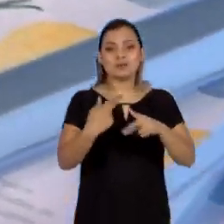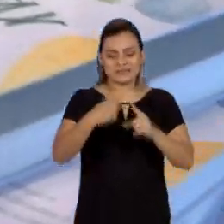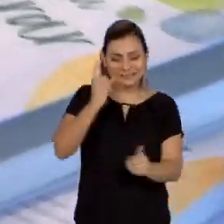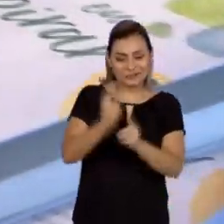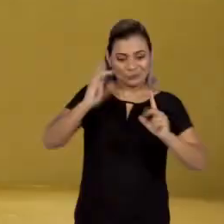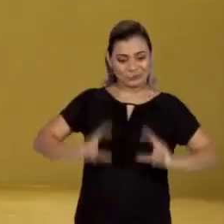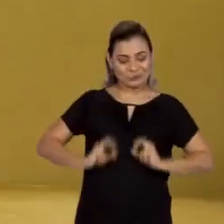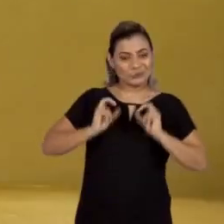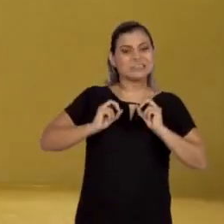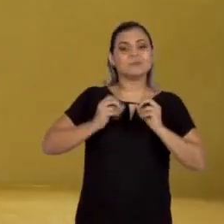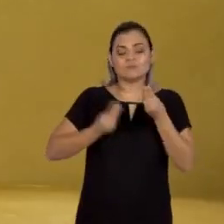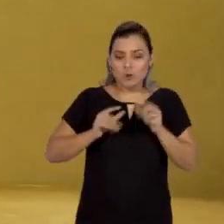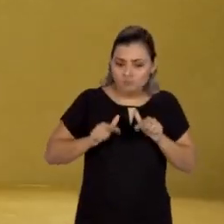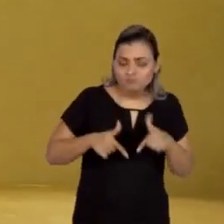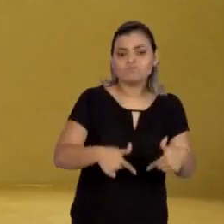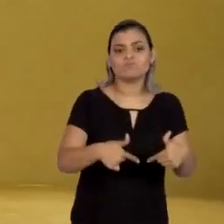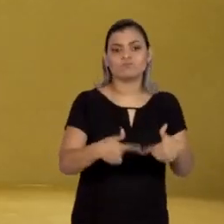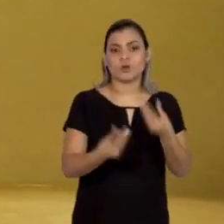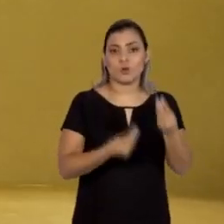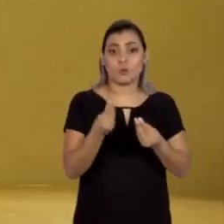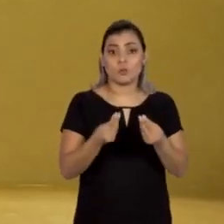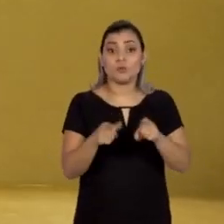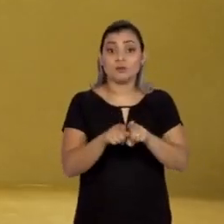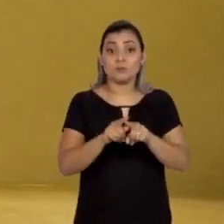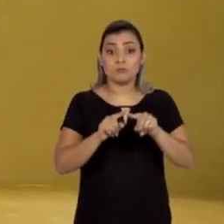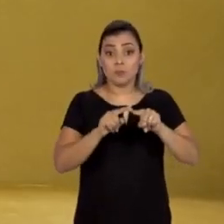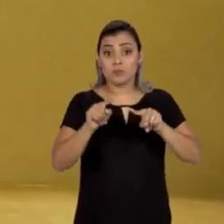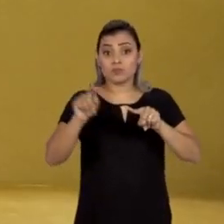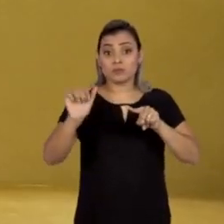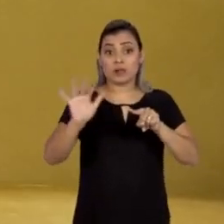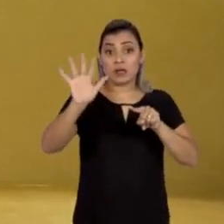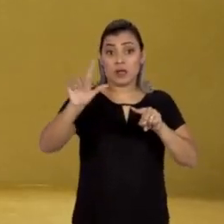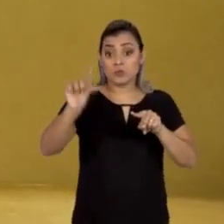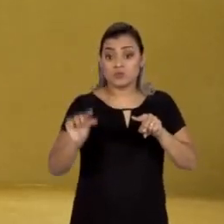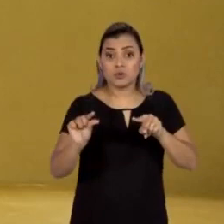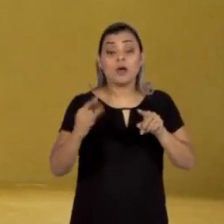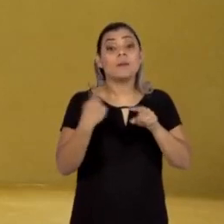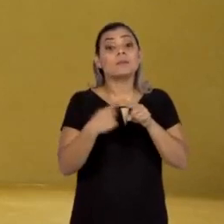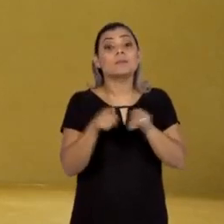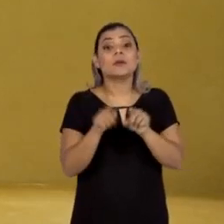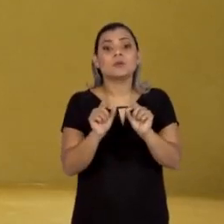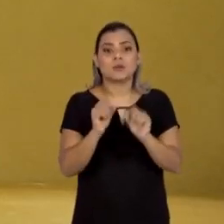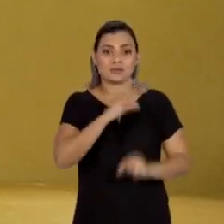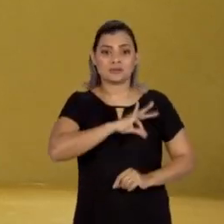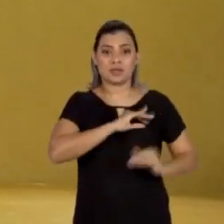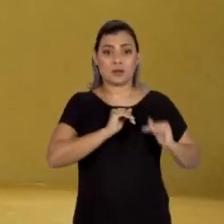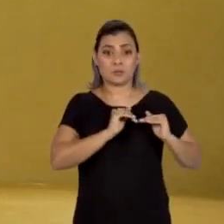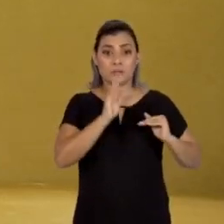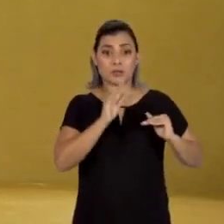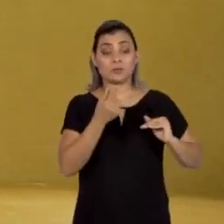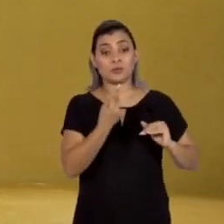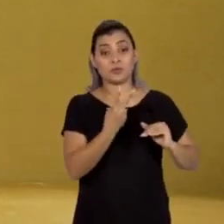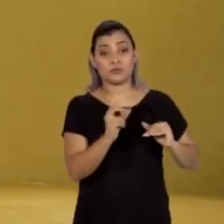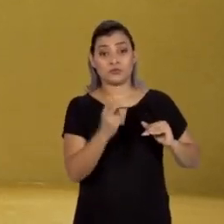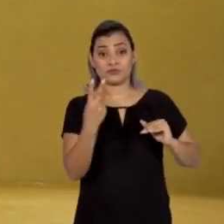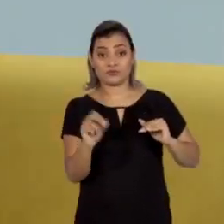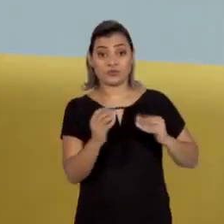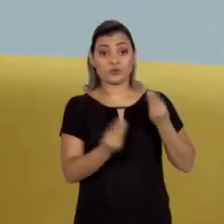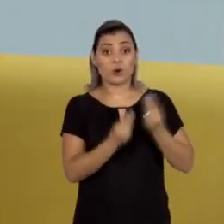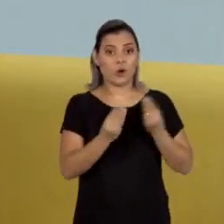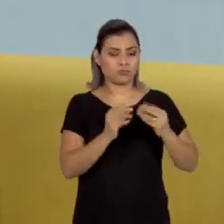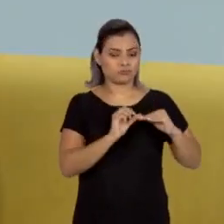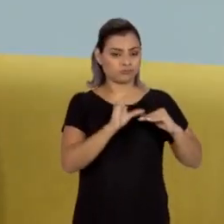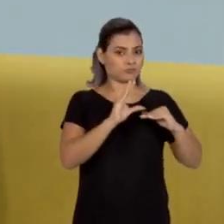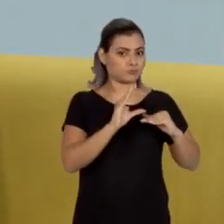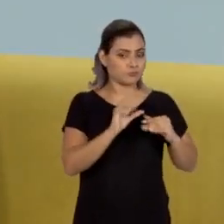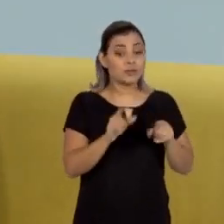diagnóstico. Inflação menor reduz previsão do governo para valor do salário mínimo em 2020. O